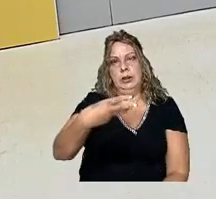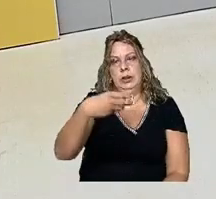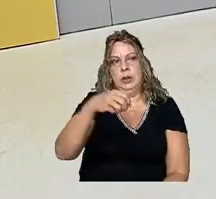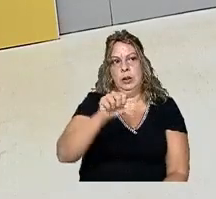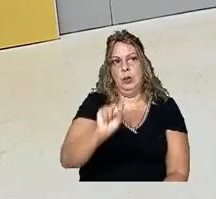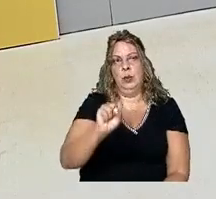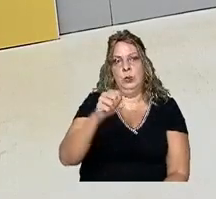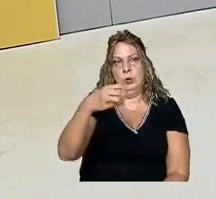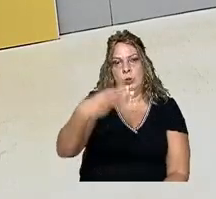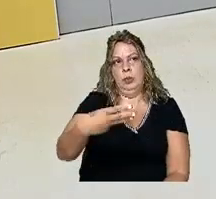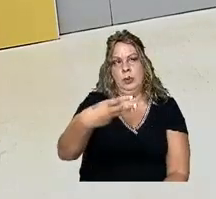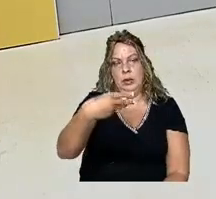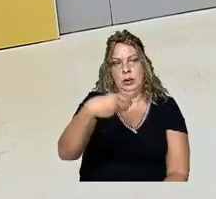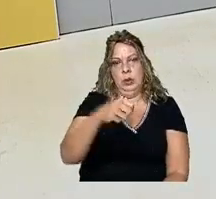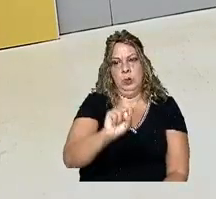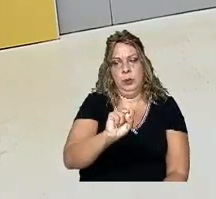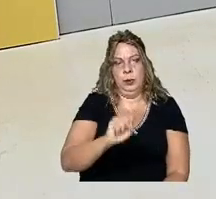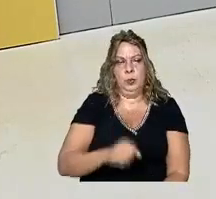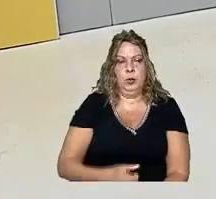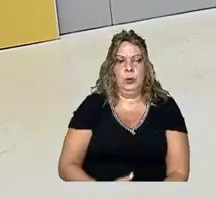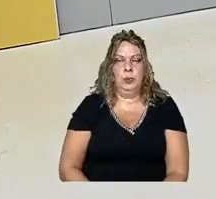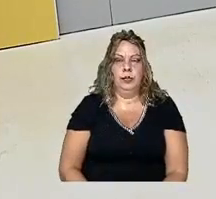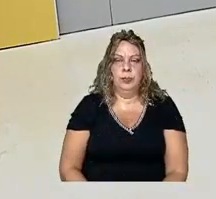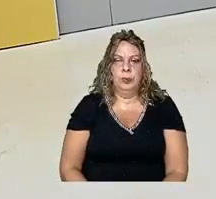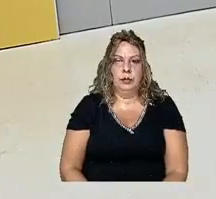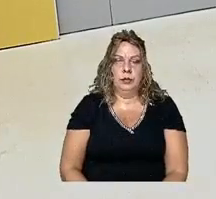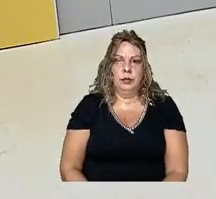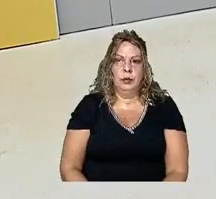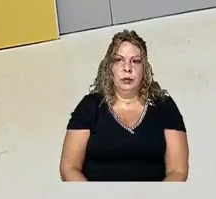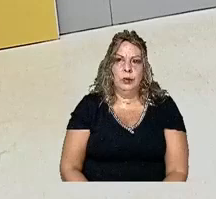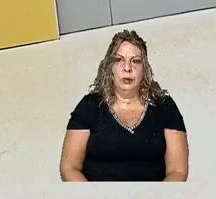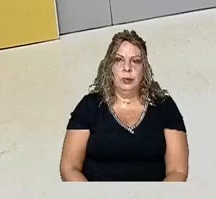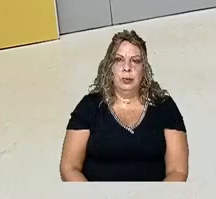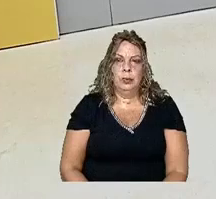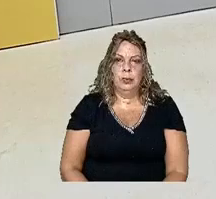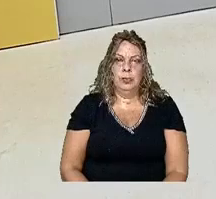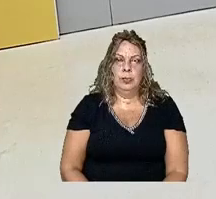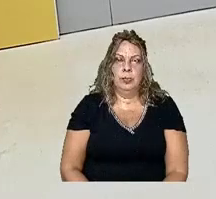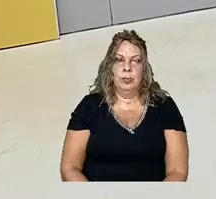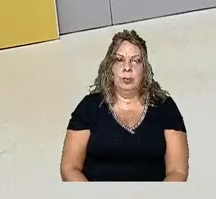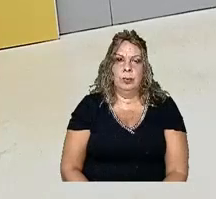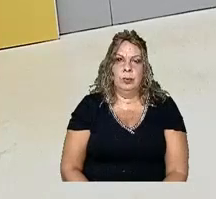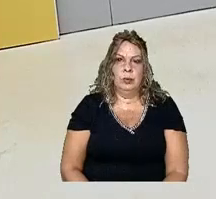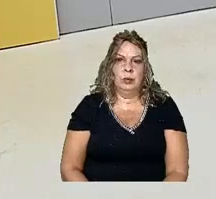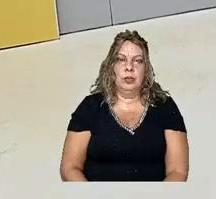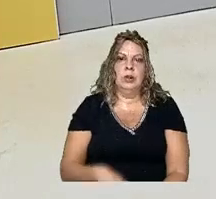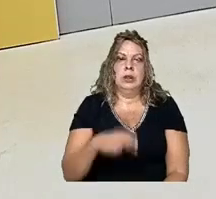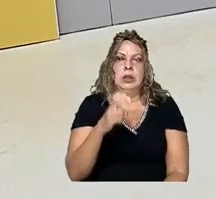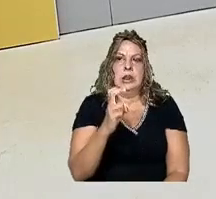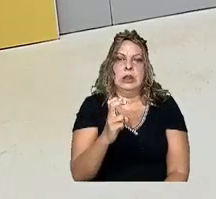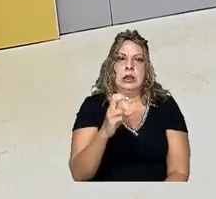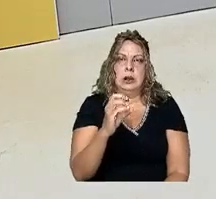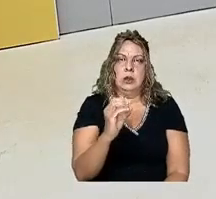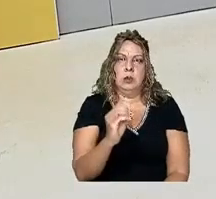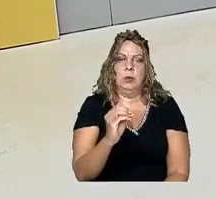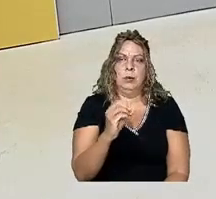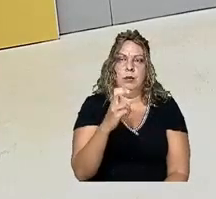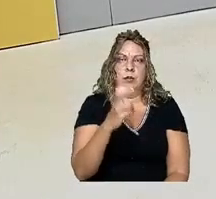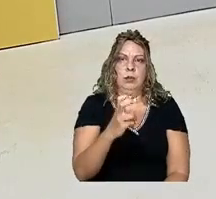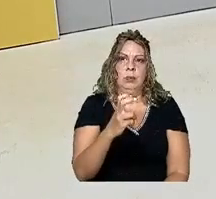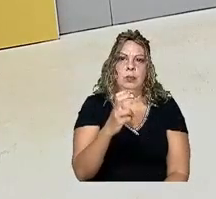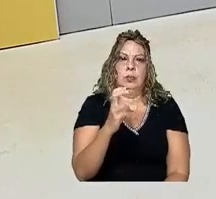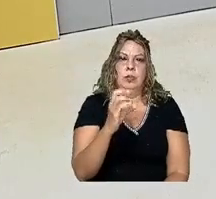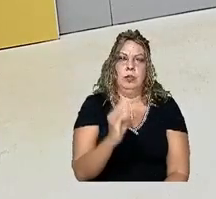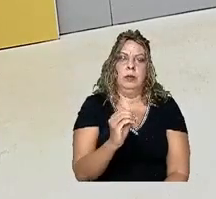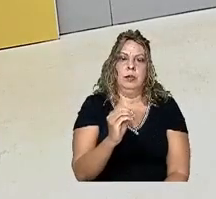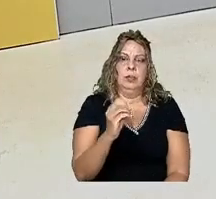38, 38, 38. Mandar um abraço pro Luciano de Dores, né? Toda a família parabenizando